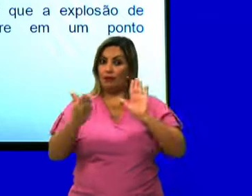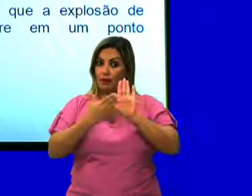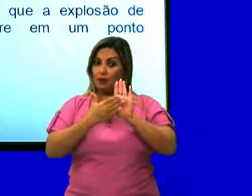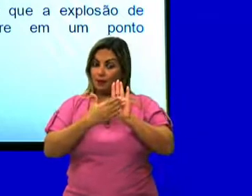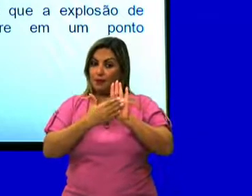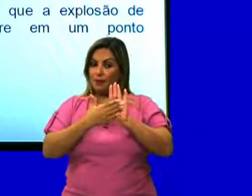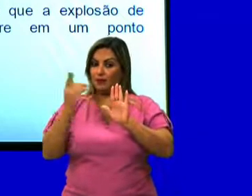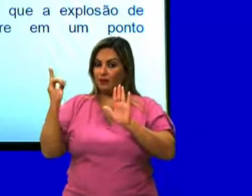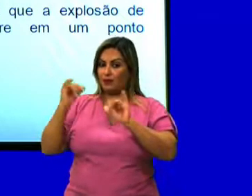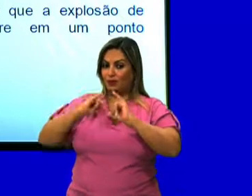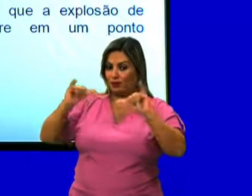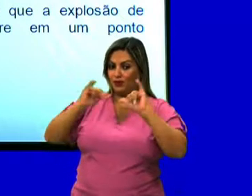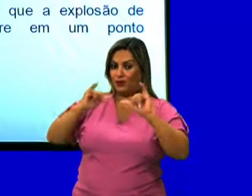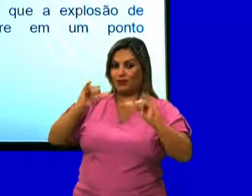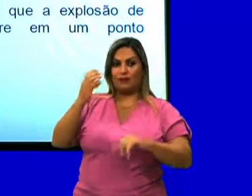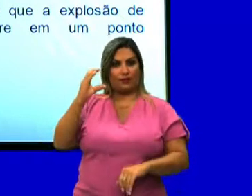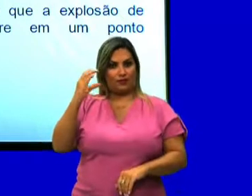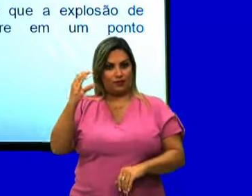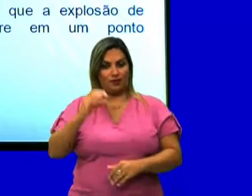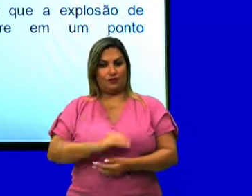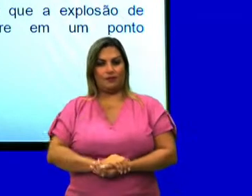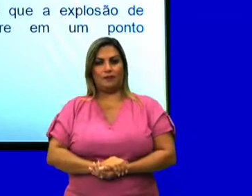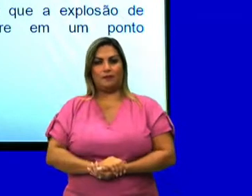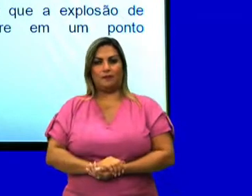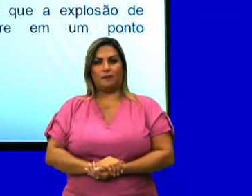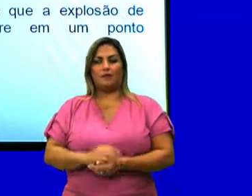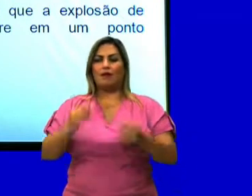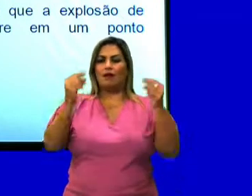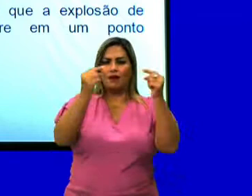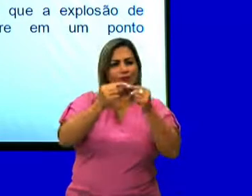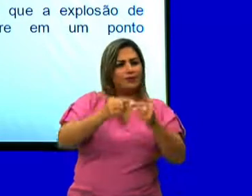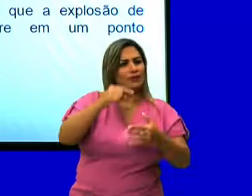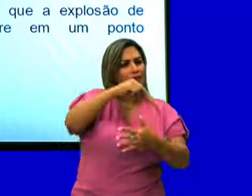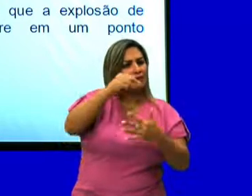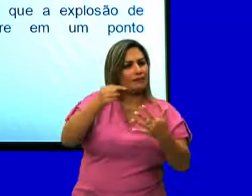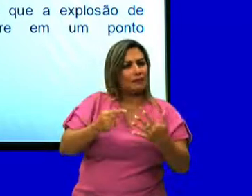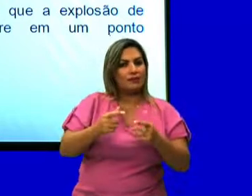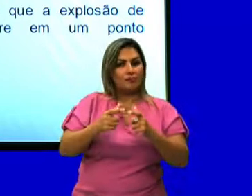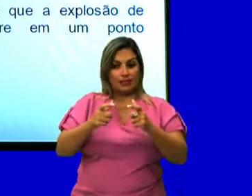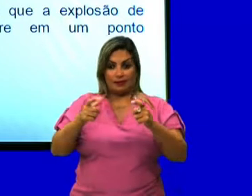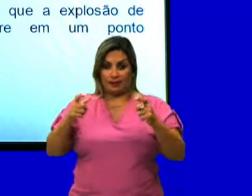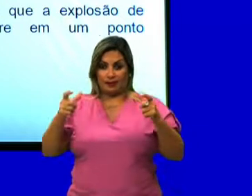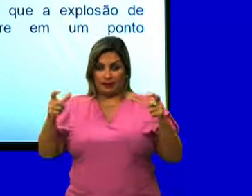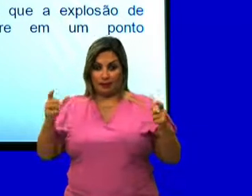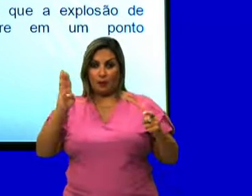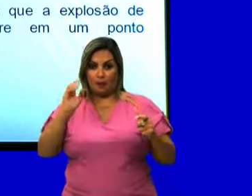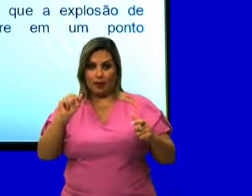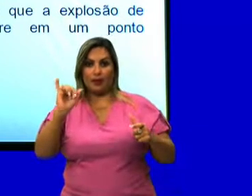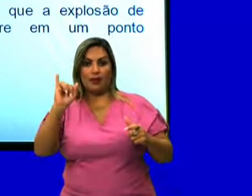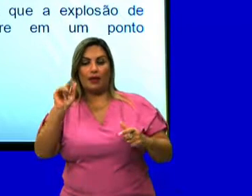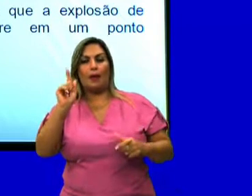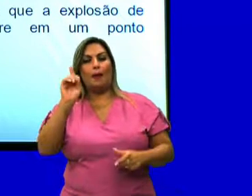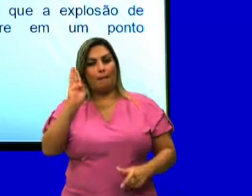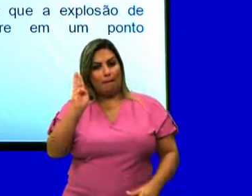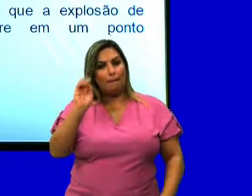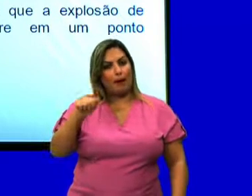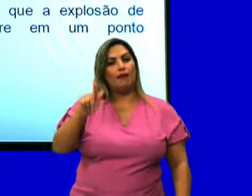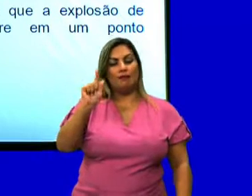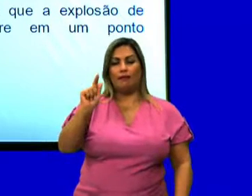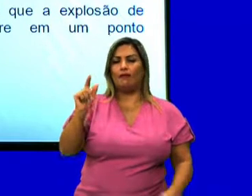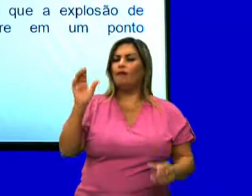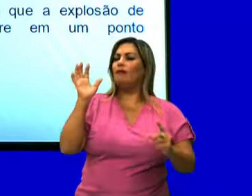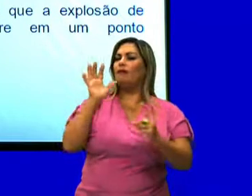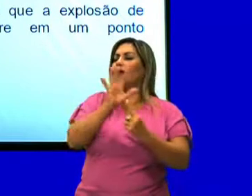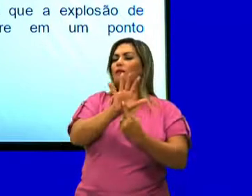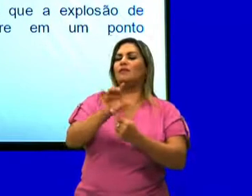para o texto de divulgação científica, ao associar os elementos de expansão Big Bang, o texto revela a